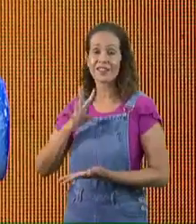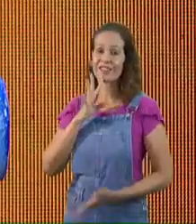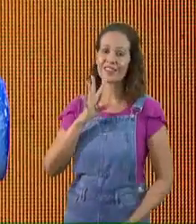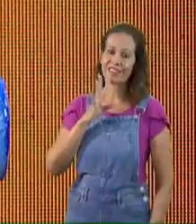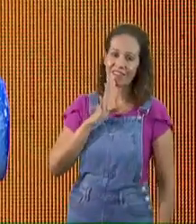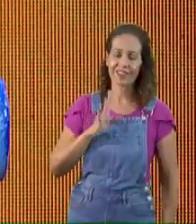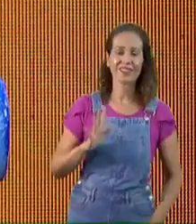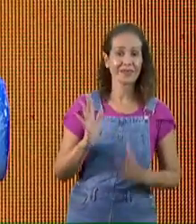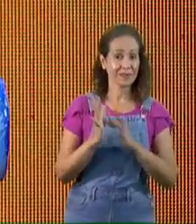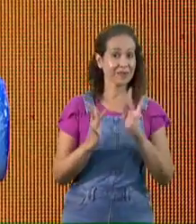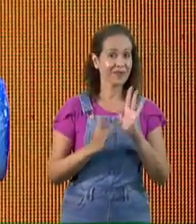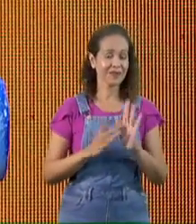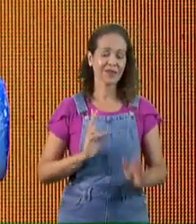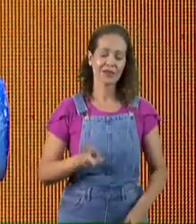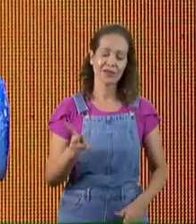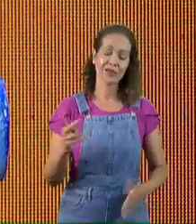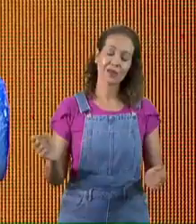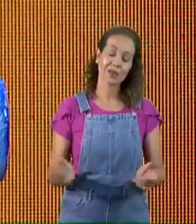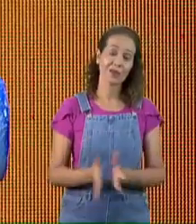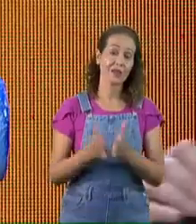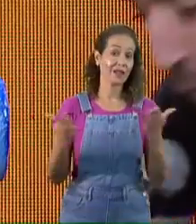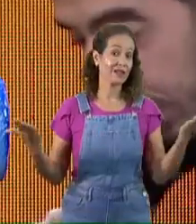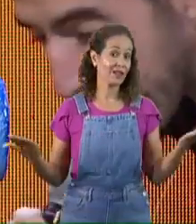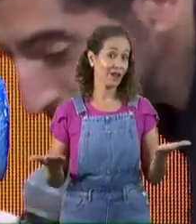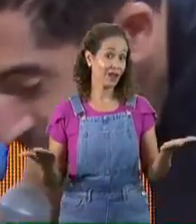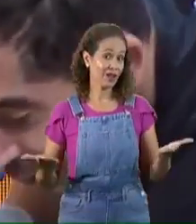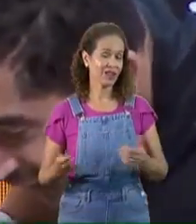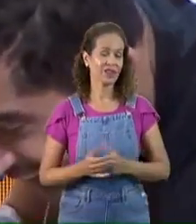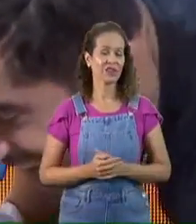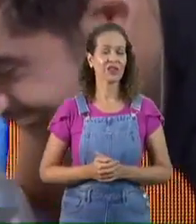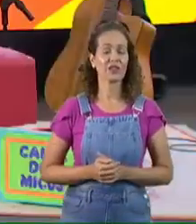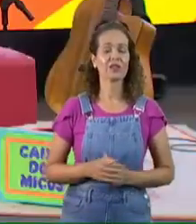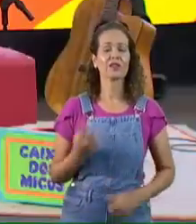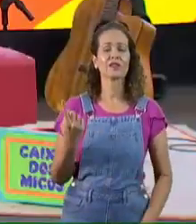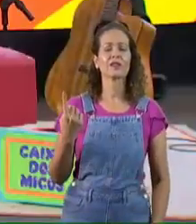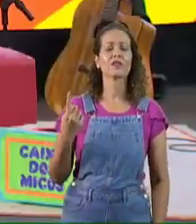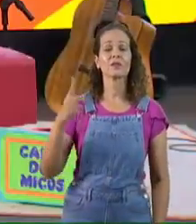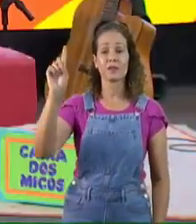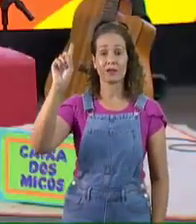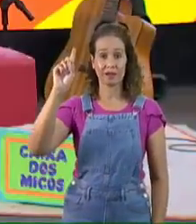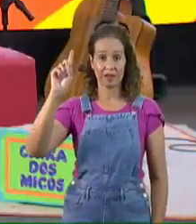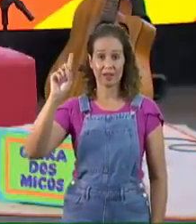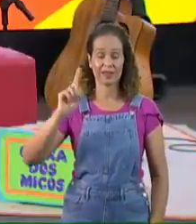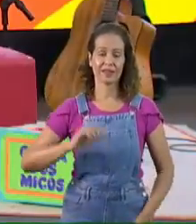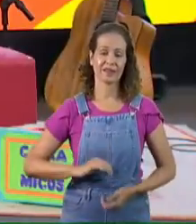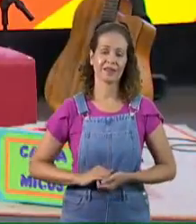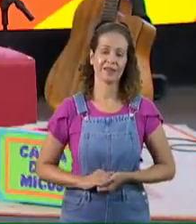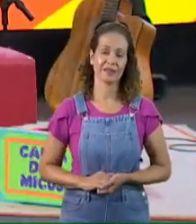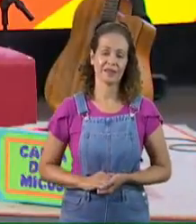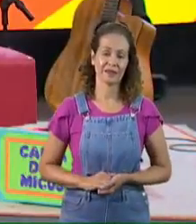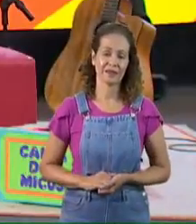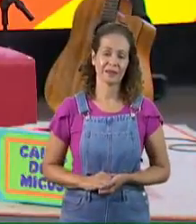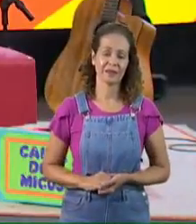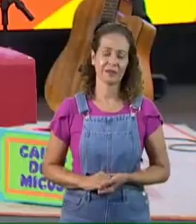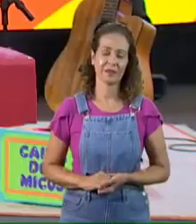Senhor continua fazendo milagres hoje. Vai lá, Tio Luan, última vez para jogar o dado.